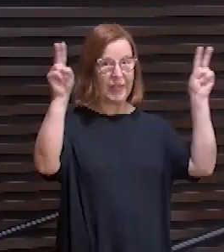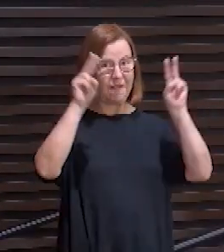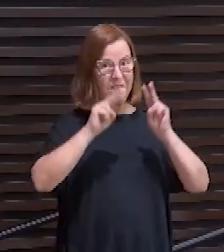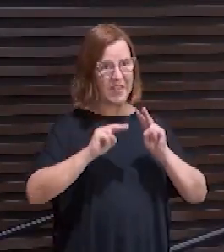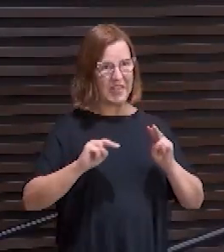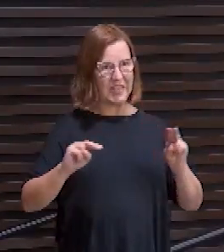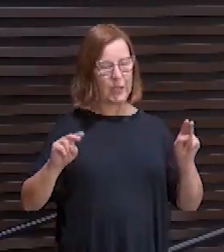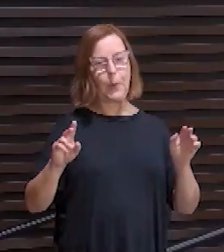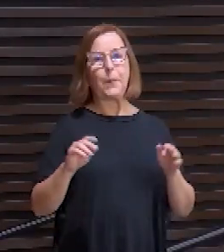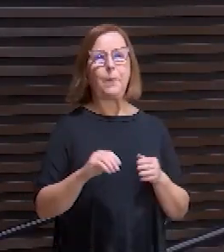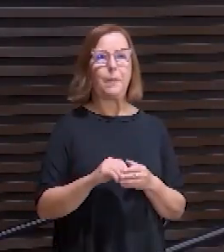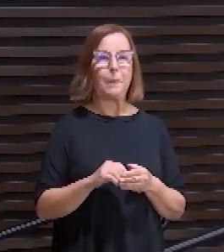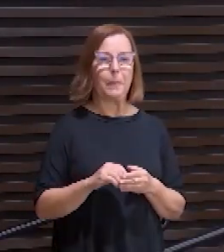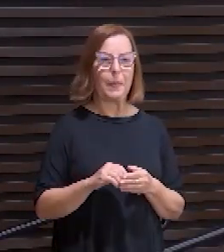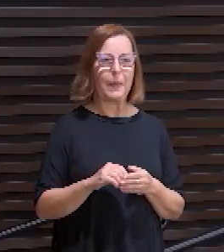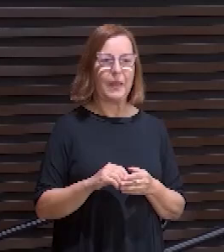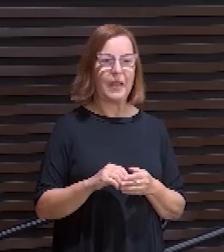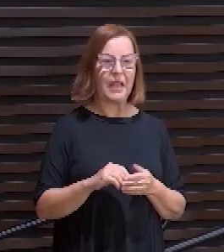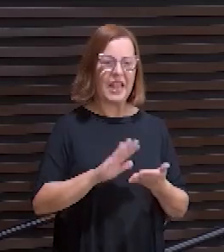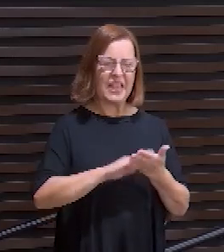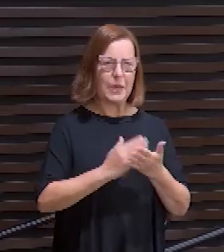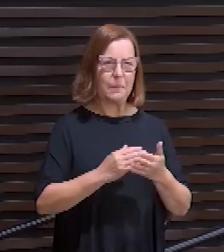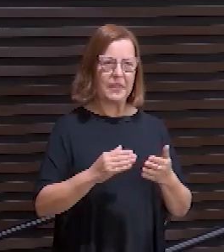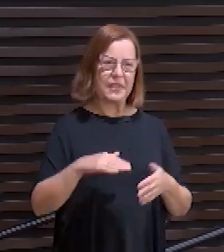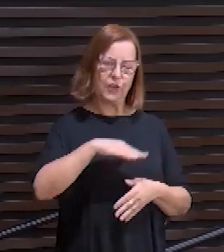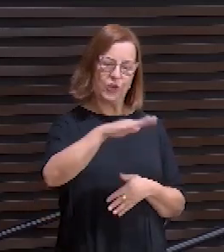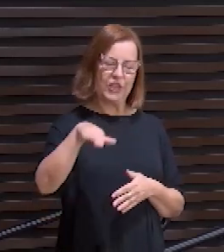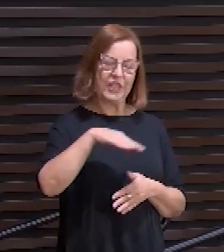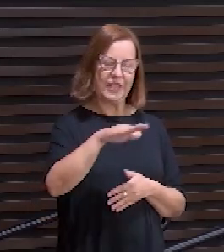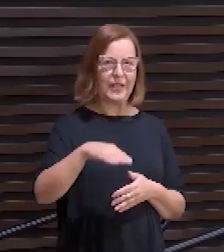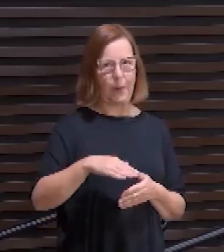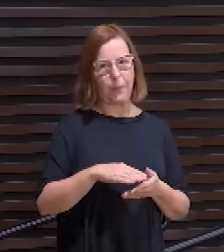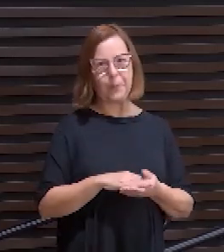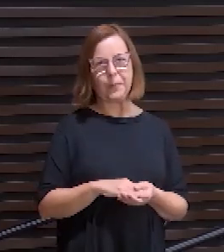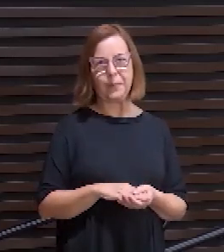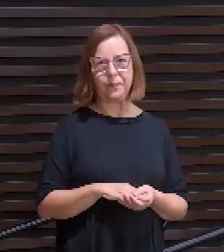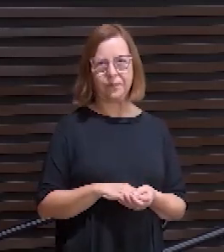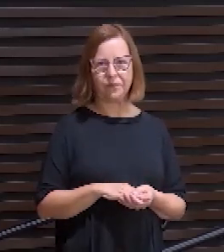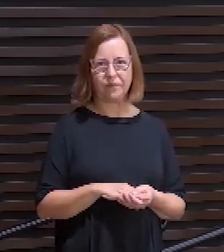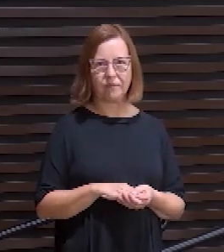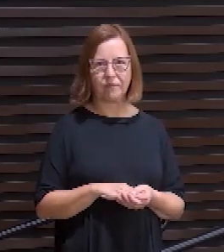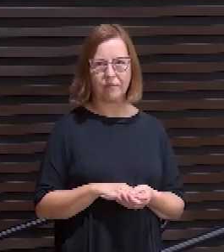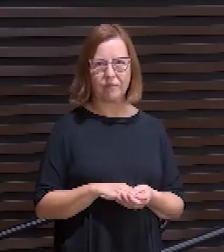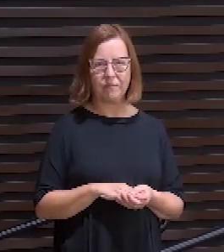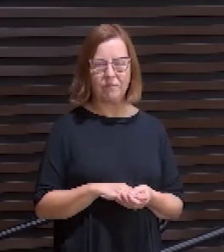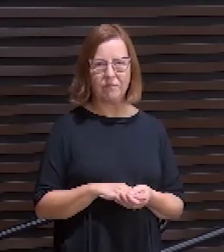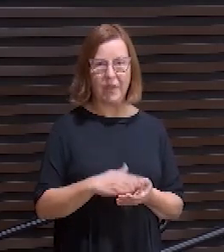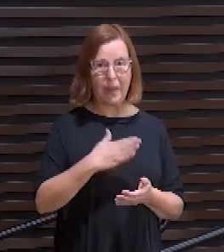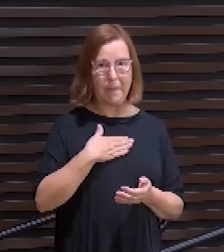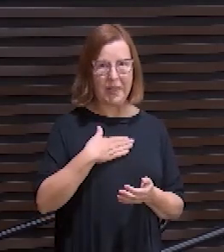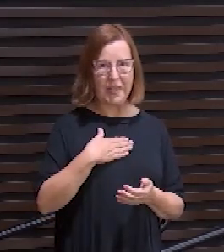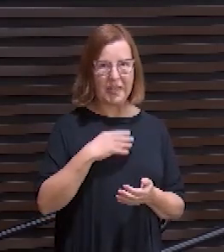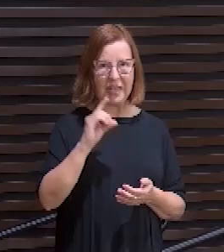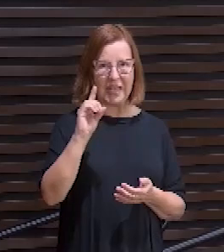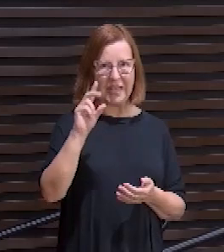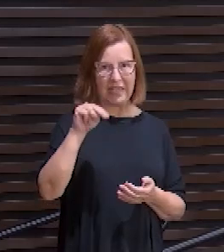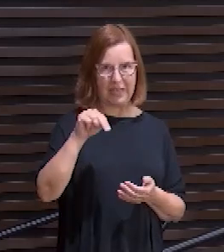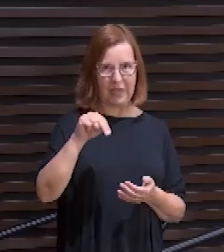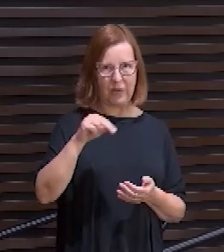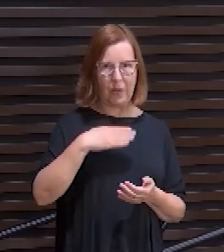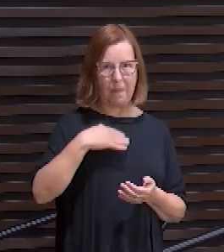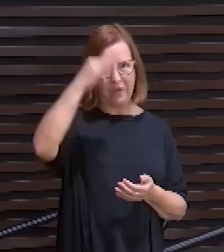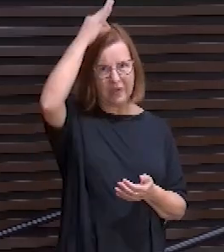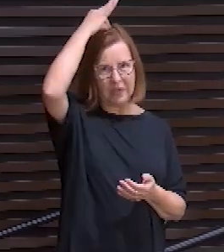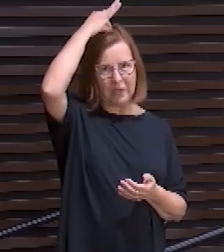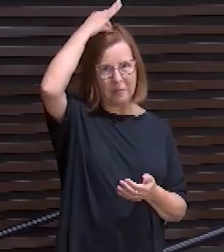uma interpretação geral. Versos 15 a 17. Quanto a mim, Daniel, o meu espírito